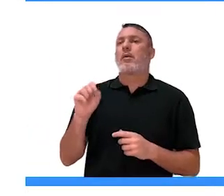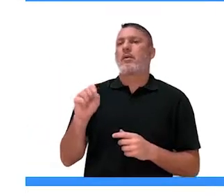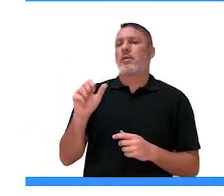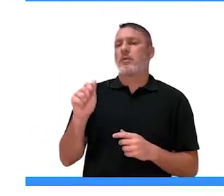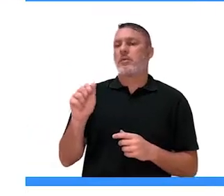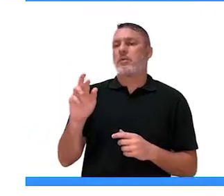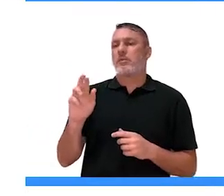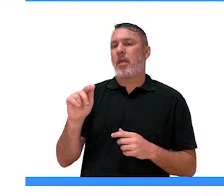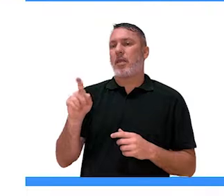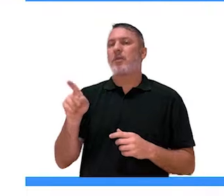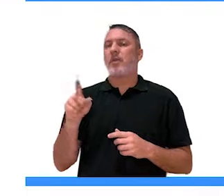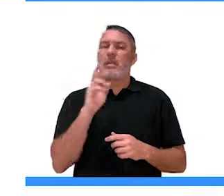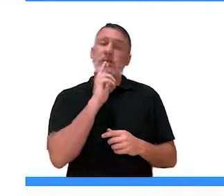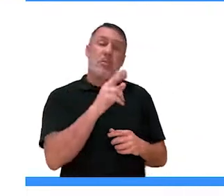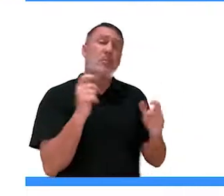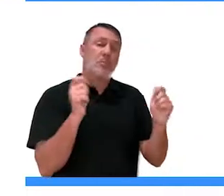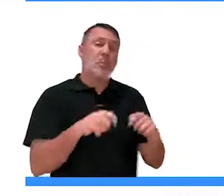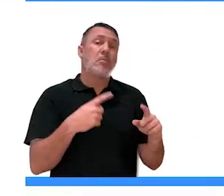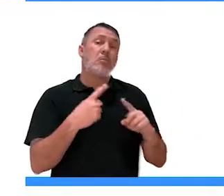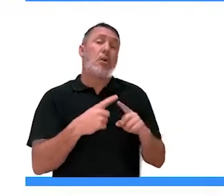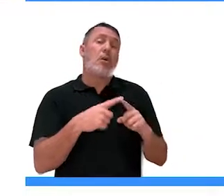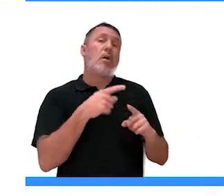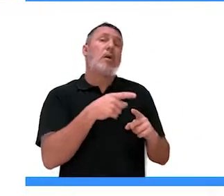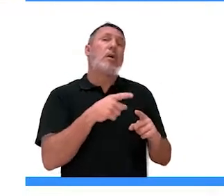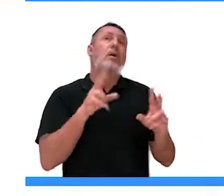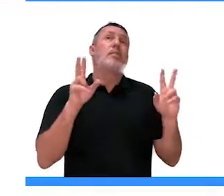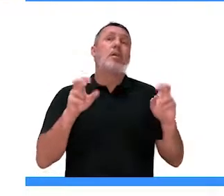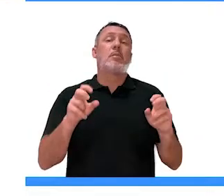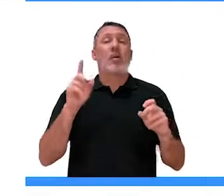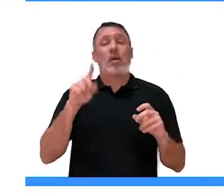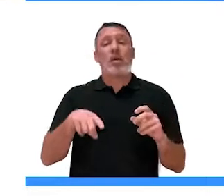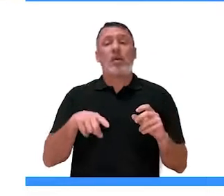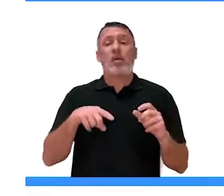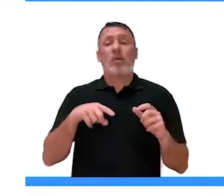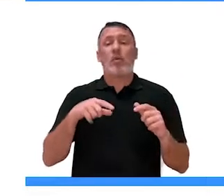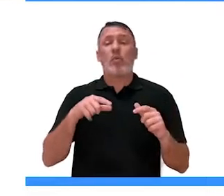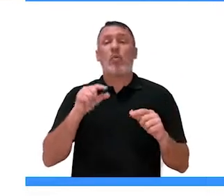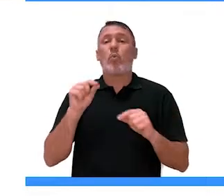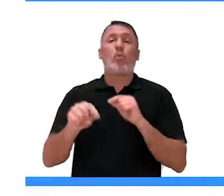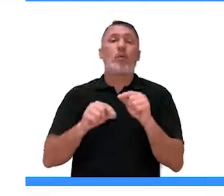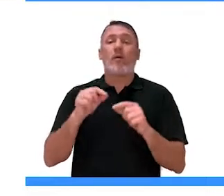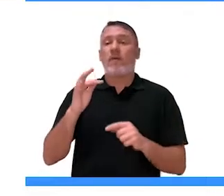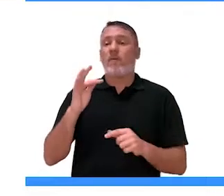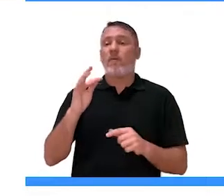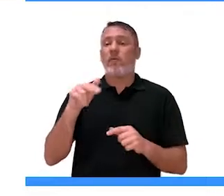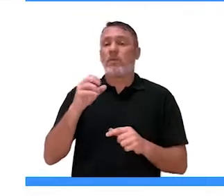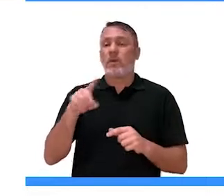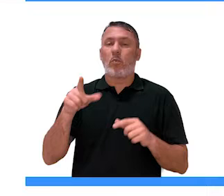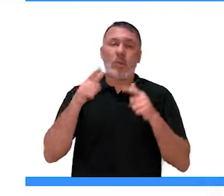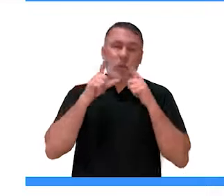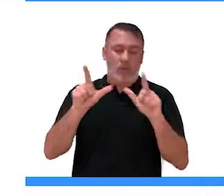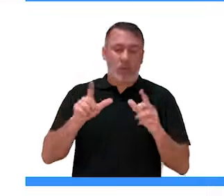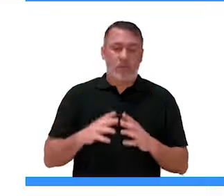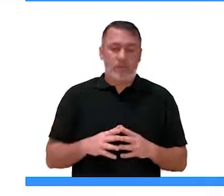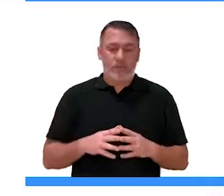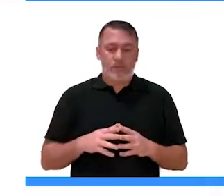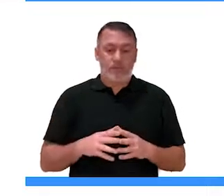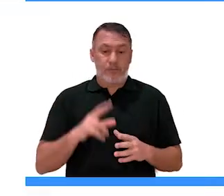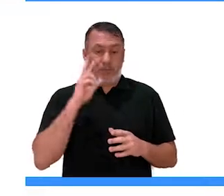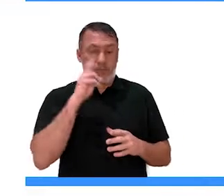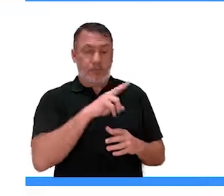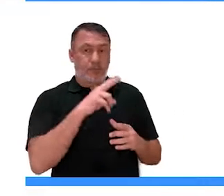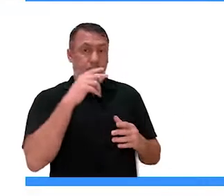para a gente responder a questão, porque a questão é sobre funções da linguagem. Os processos de interação